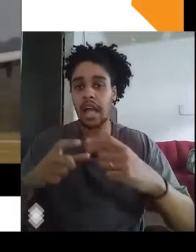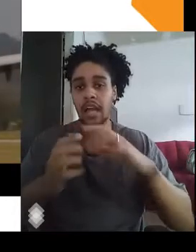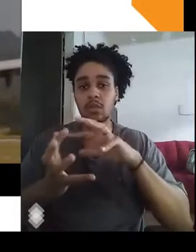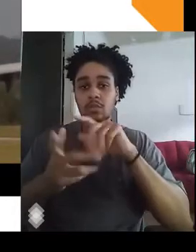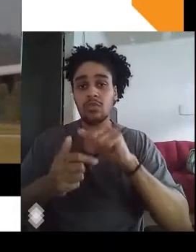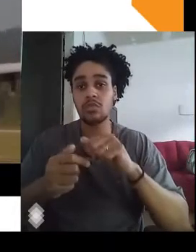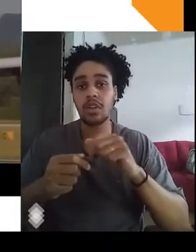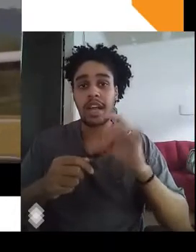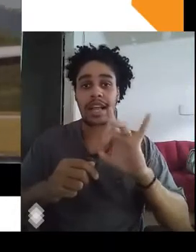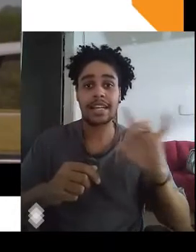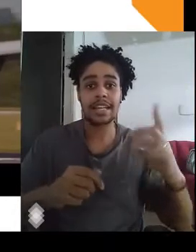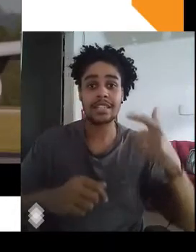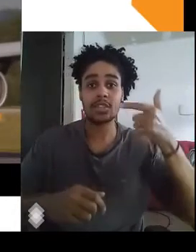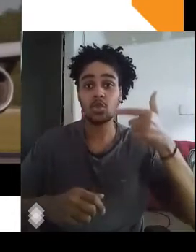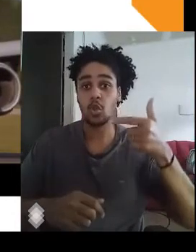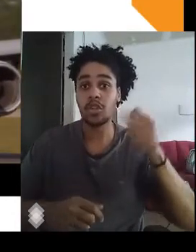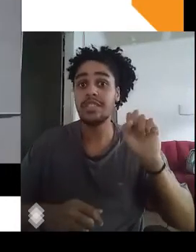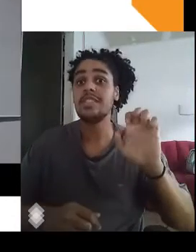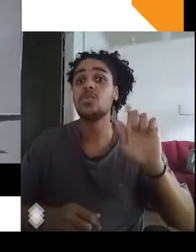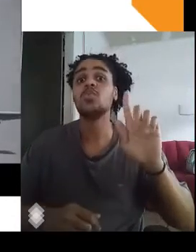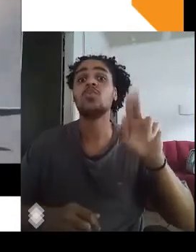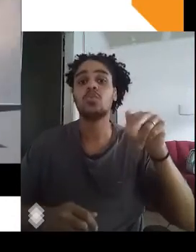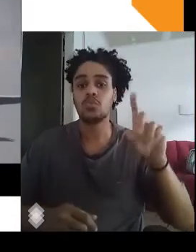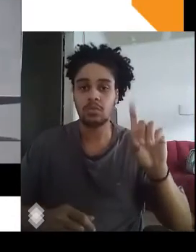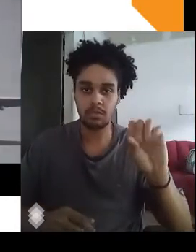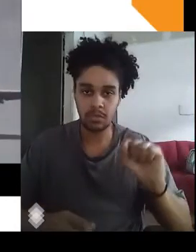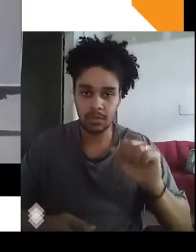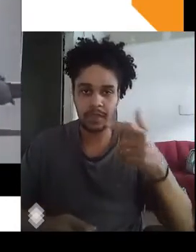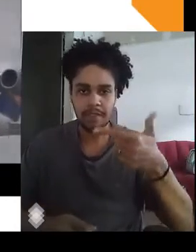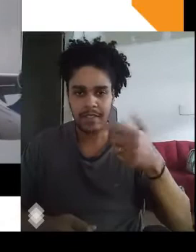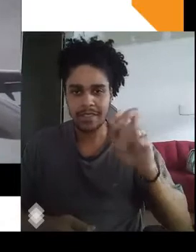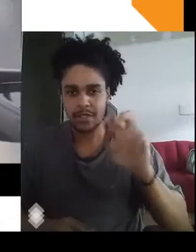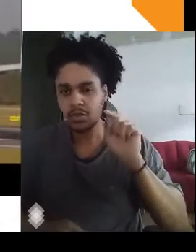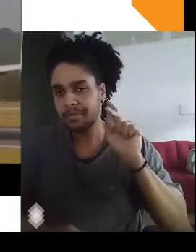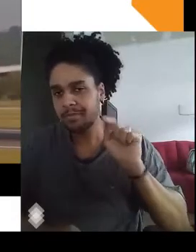ou decola em algum lugar do planeta a cada 2 segundos. São mais de 25 mil